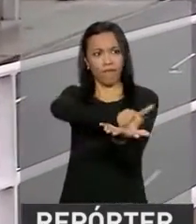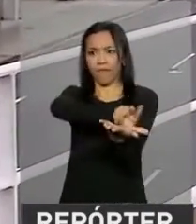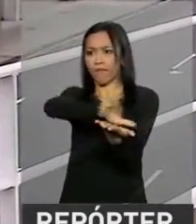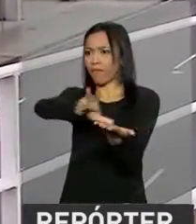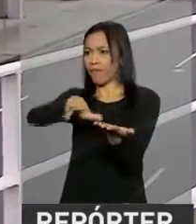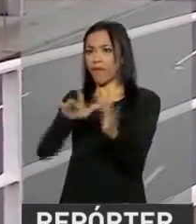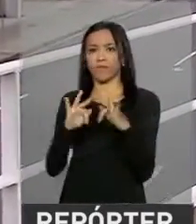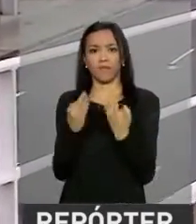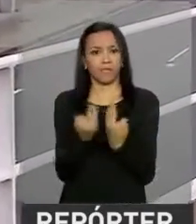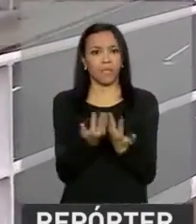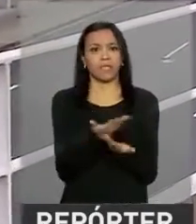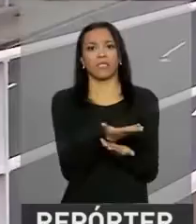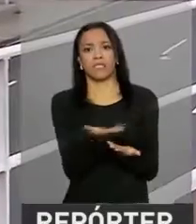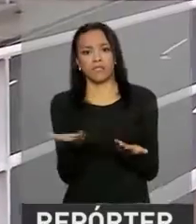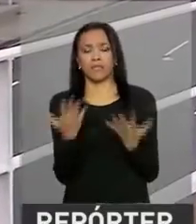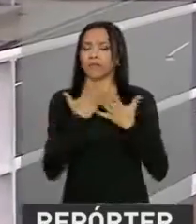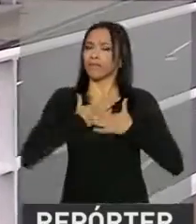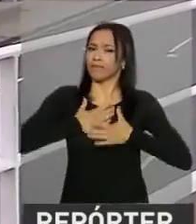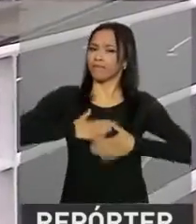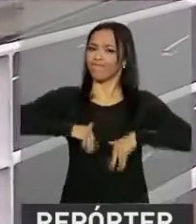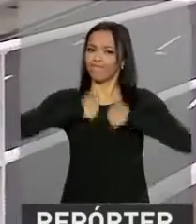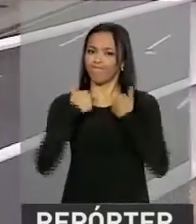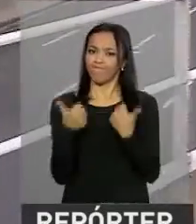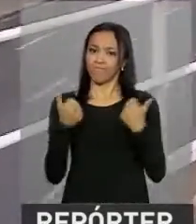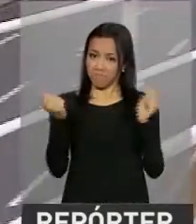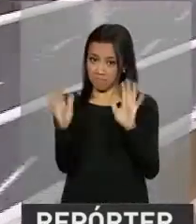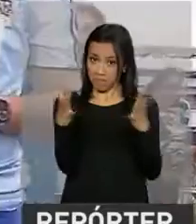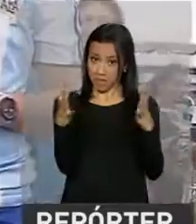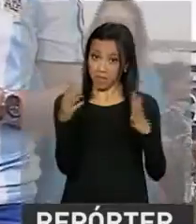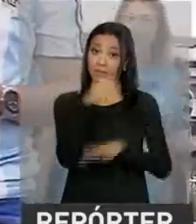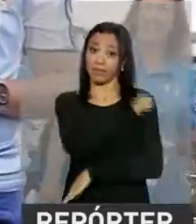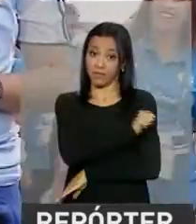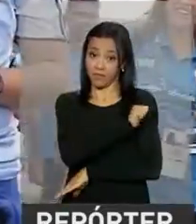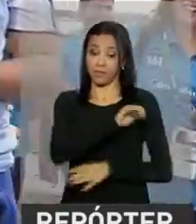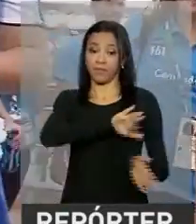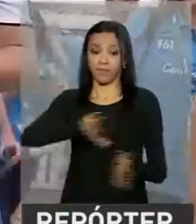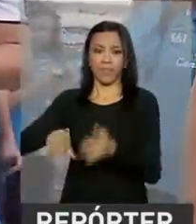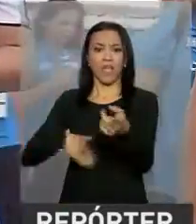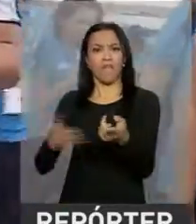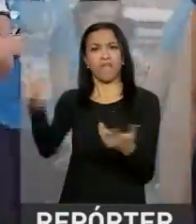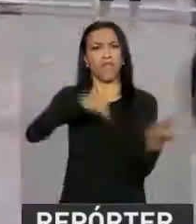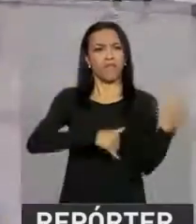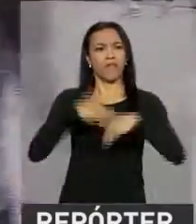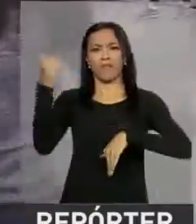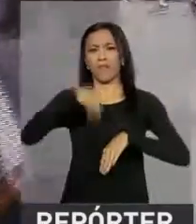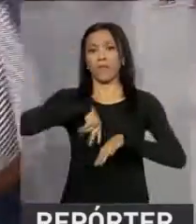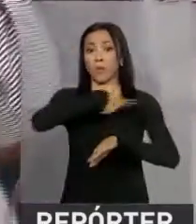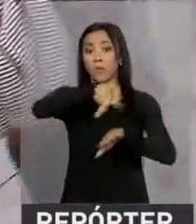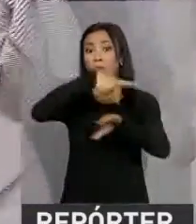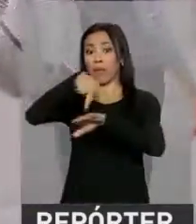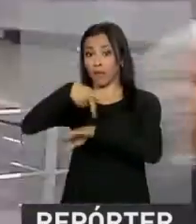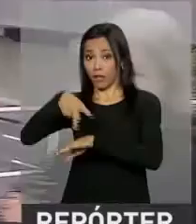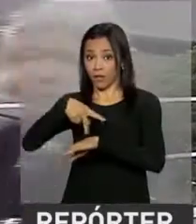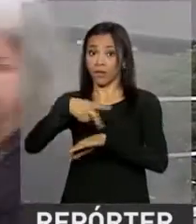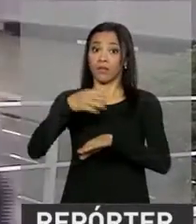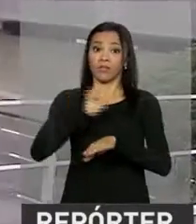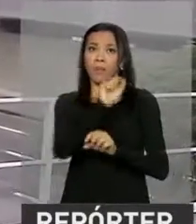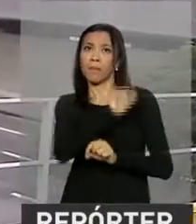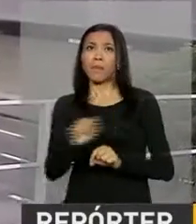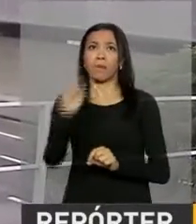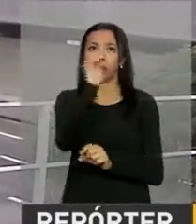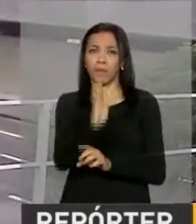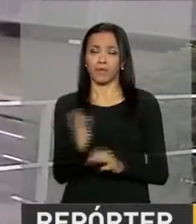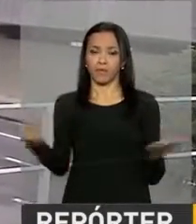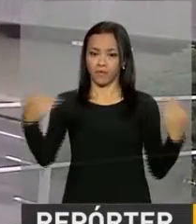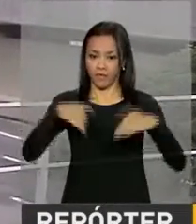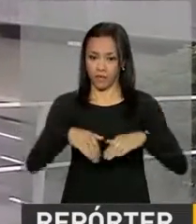aqui, muita tranquilidade e o Rio de Janeiro está de parabéns. E veio gente de todas as partes do país. Achei que foi um sucesso,